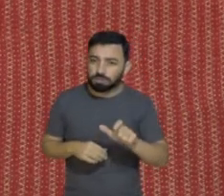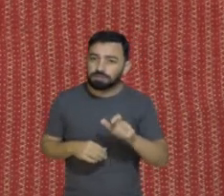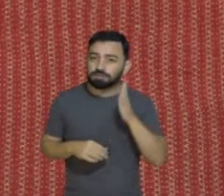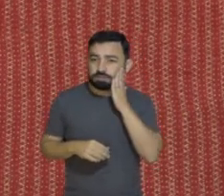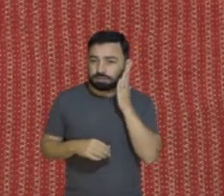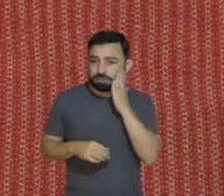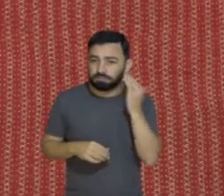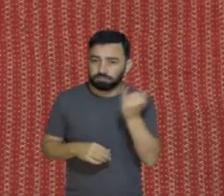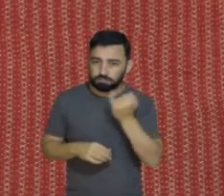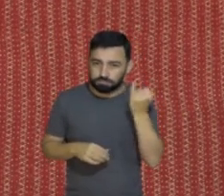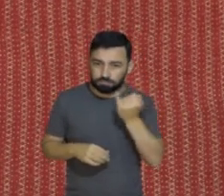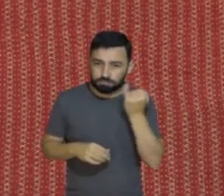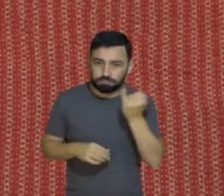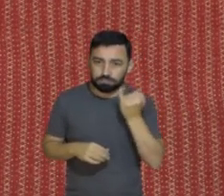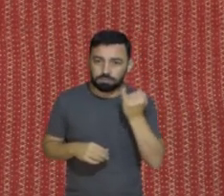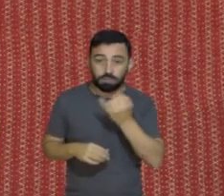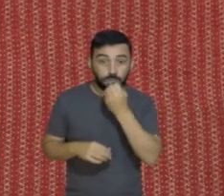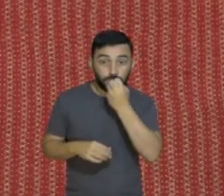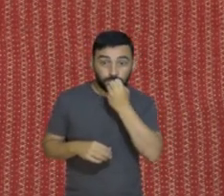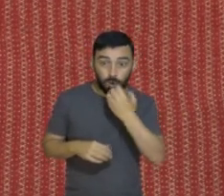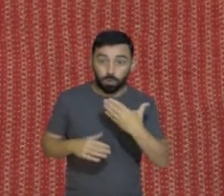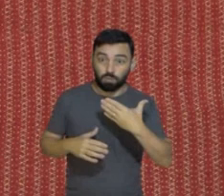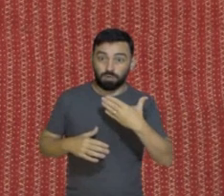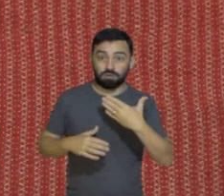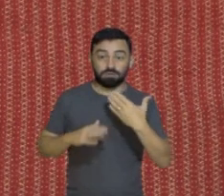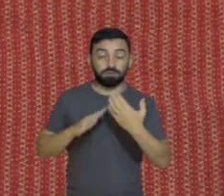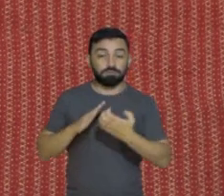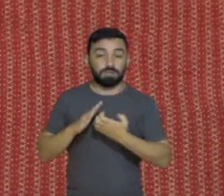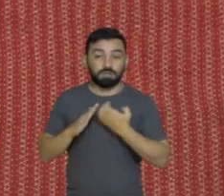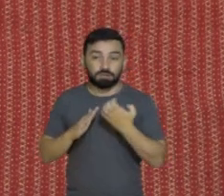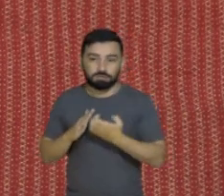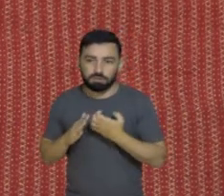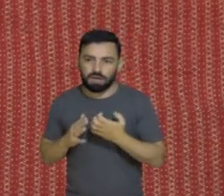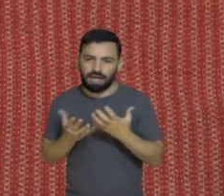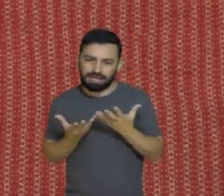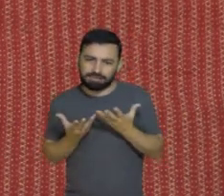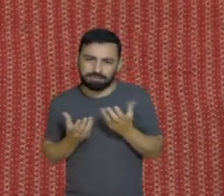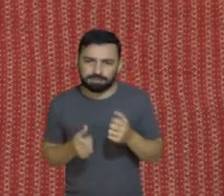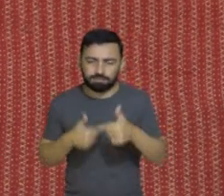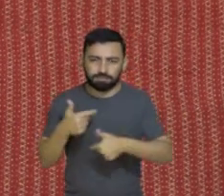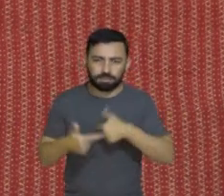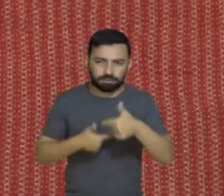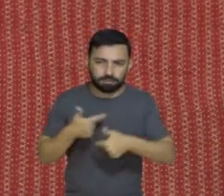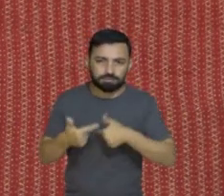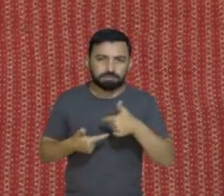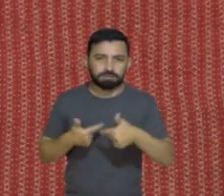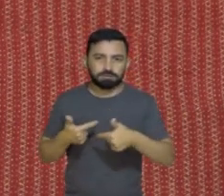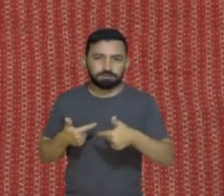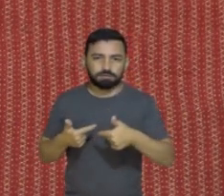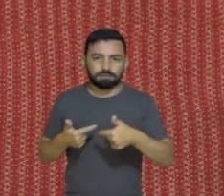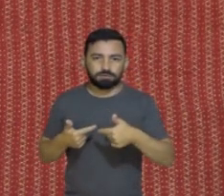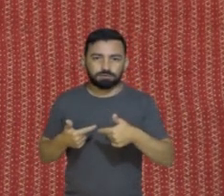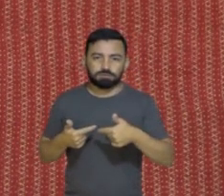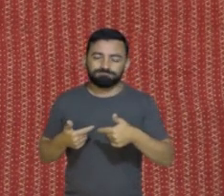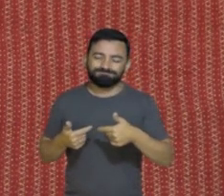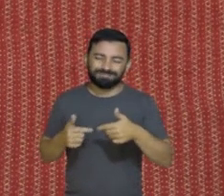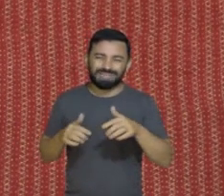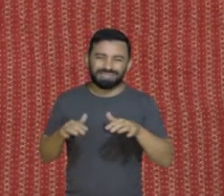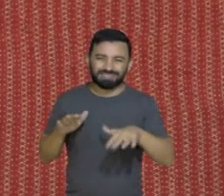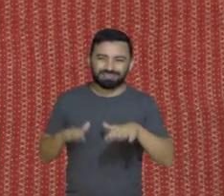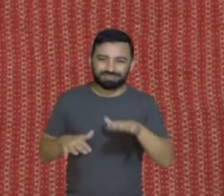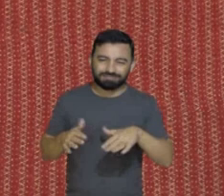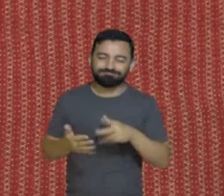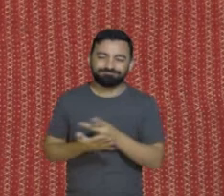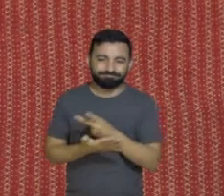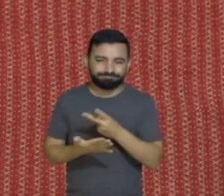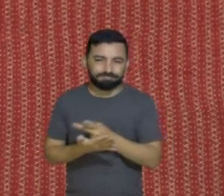importância de boas empresas que assumem os trabalhos e os serviços. E a gente tem pecado por isso em Santa Catarina, que